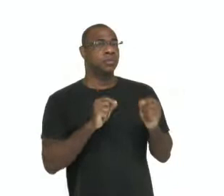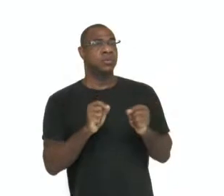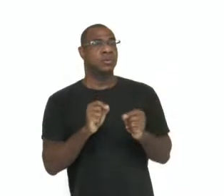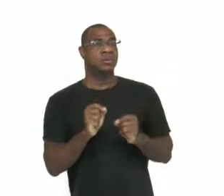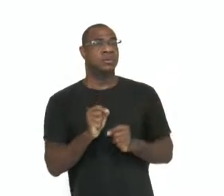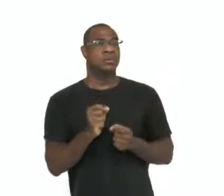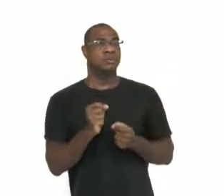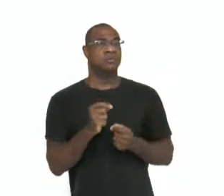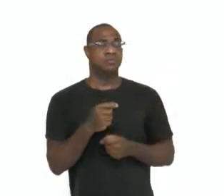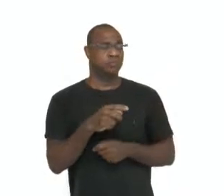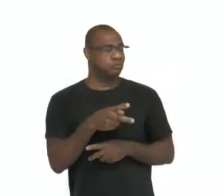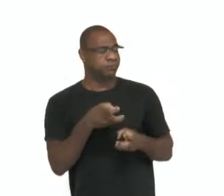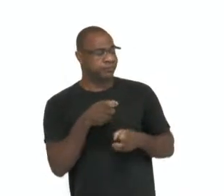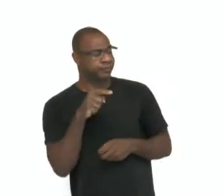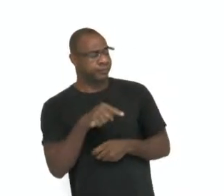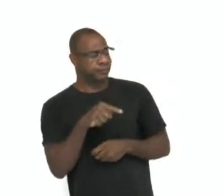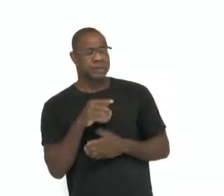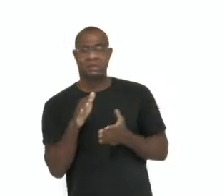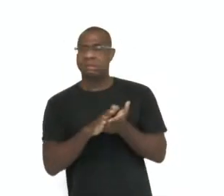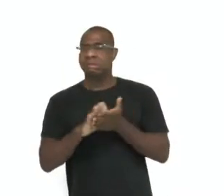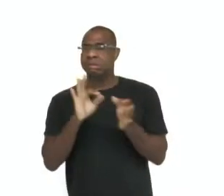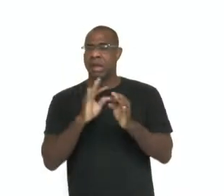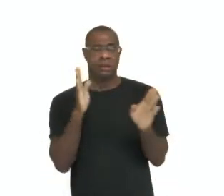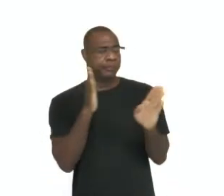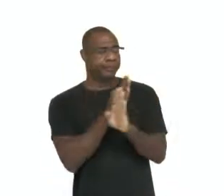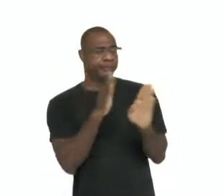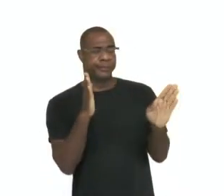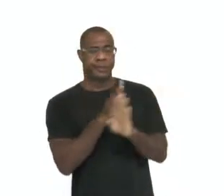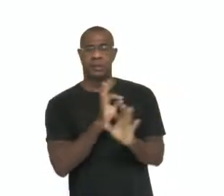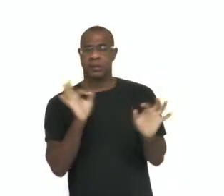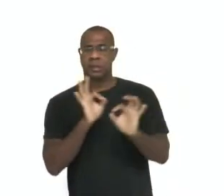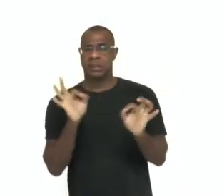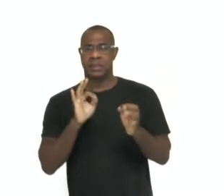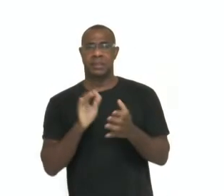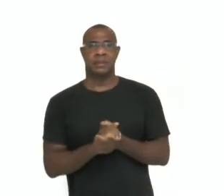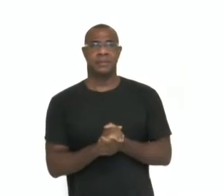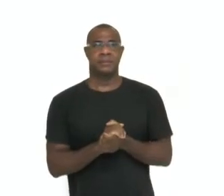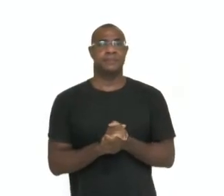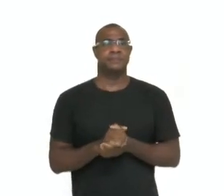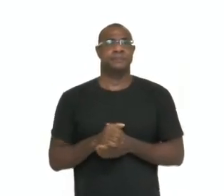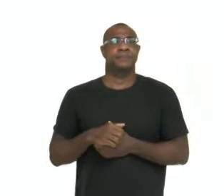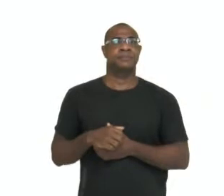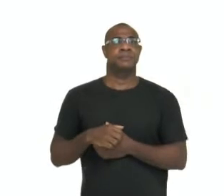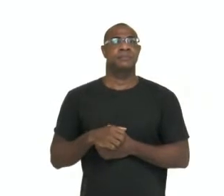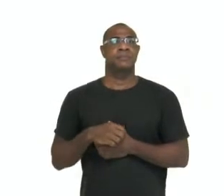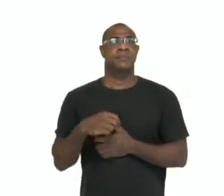faça desconfiar. Basta a idade, Bentinho mal tem 15 anos.